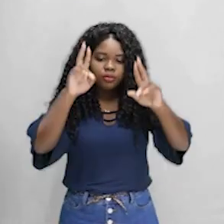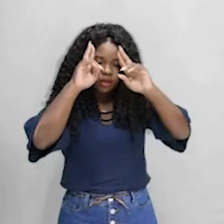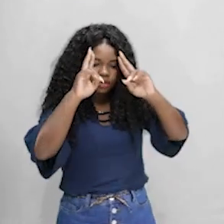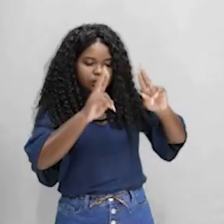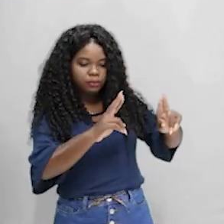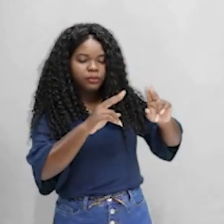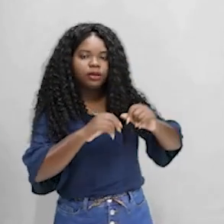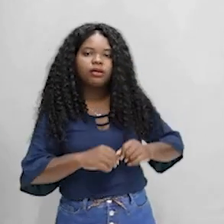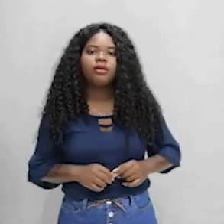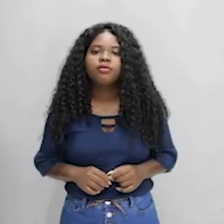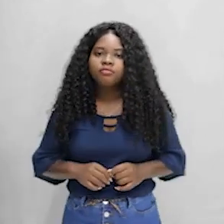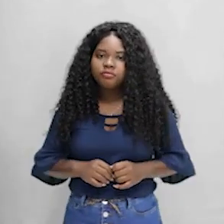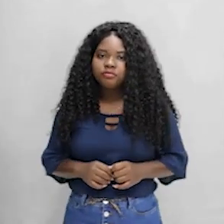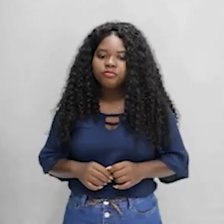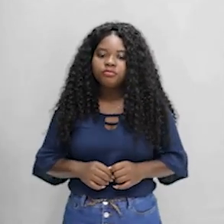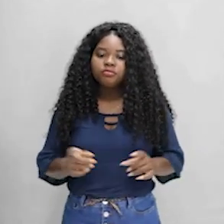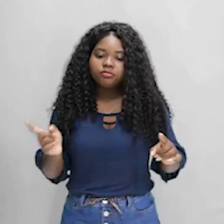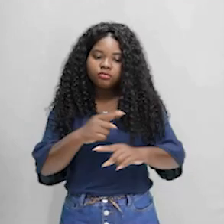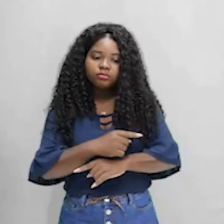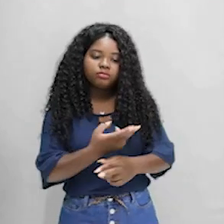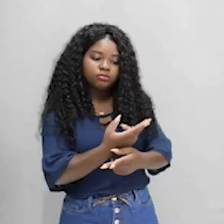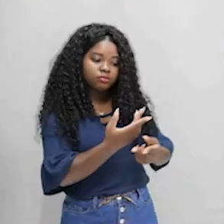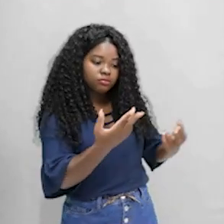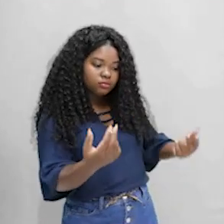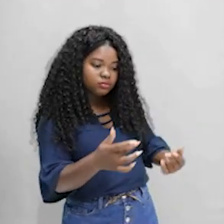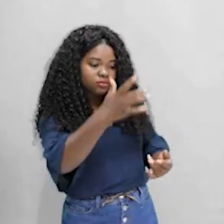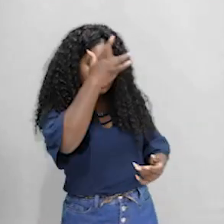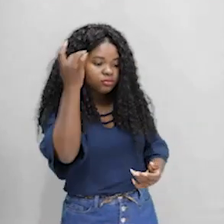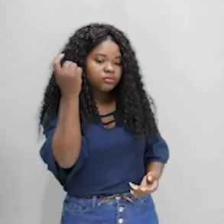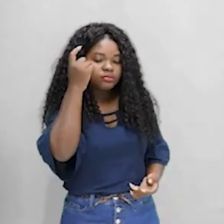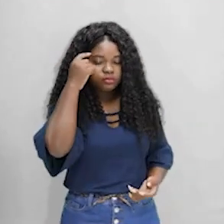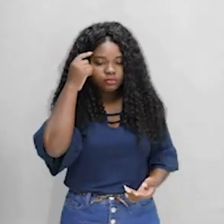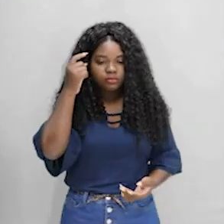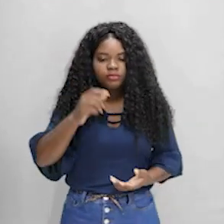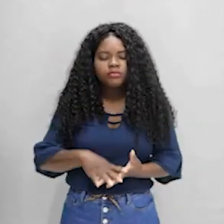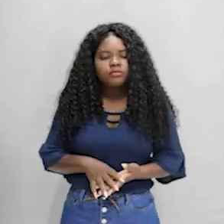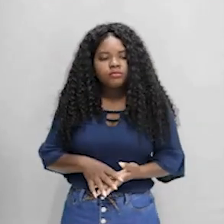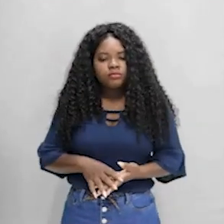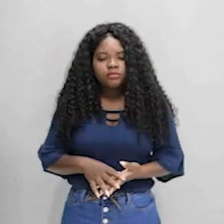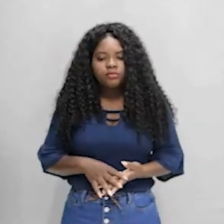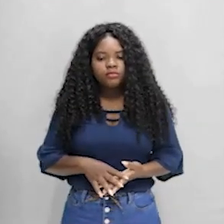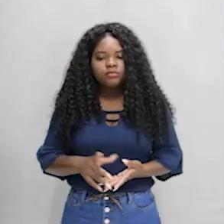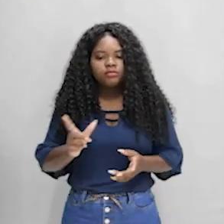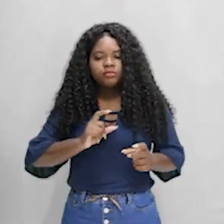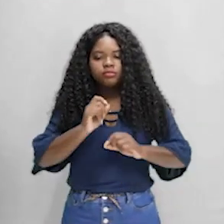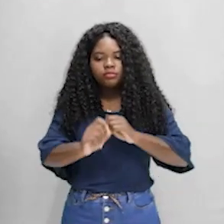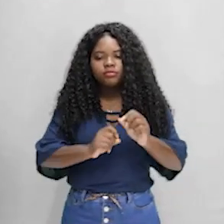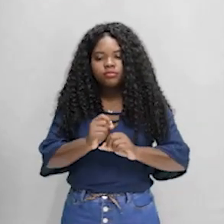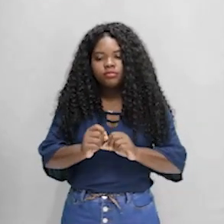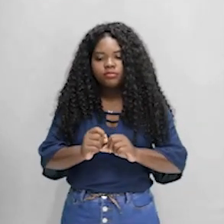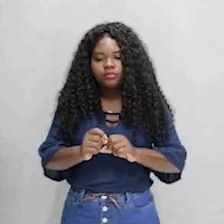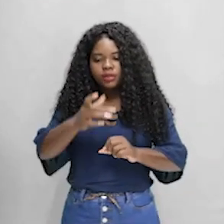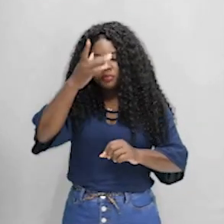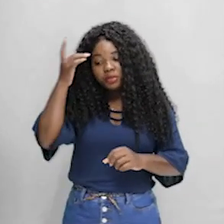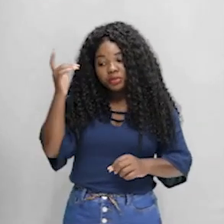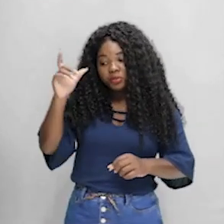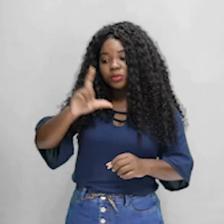respeito. Ao contrário do que muitos pensam, um atleta que é praticante de lutas, ele tem muito ali a sua questão